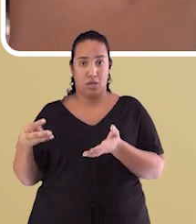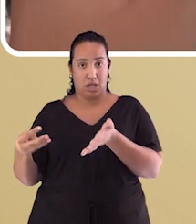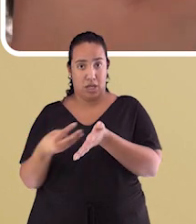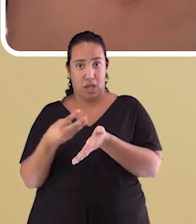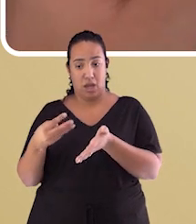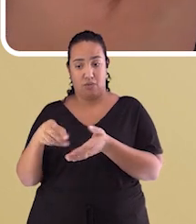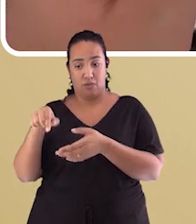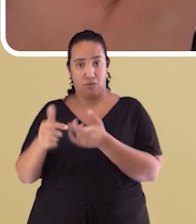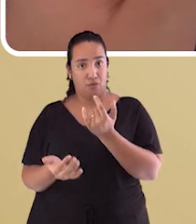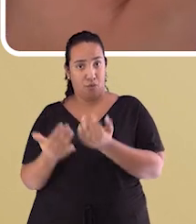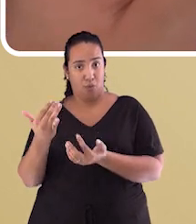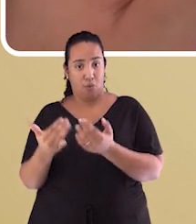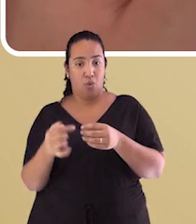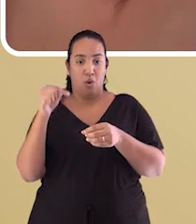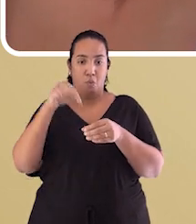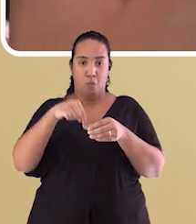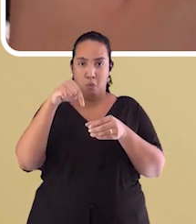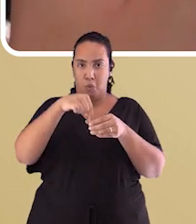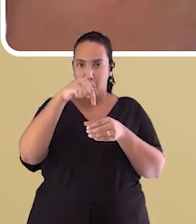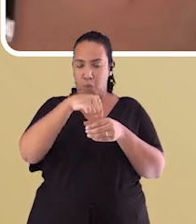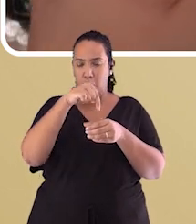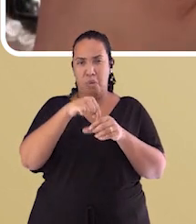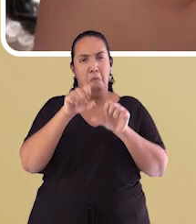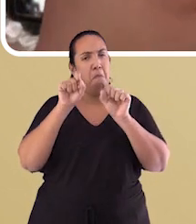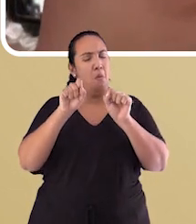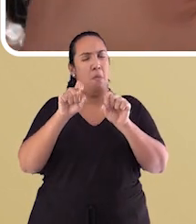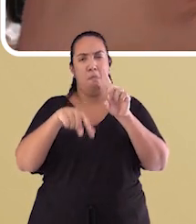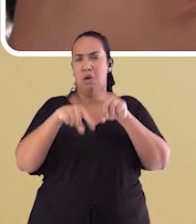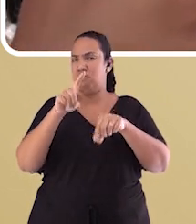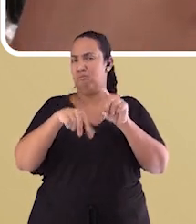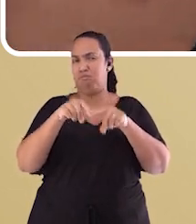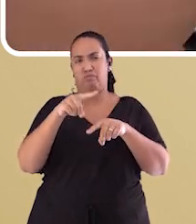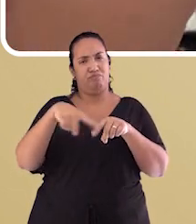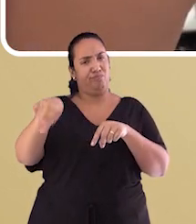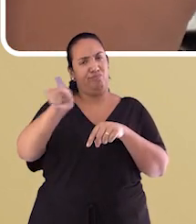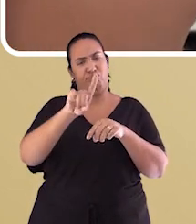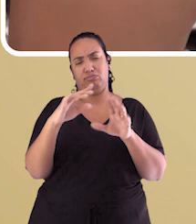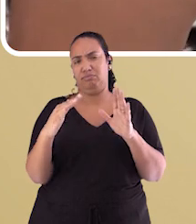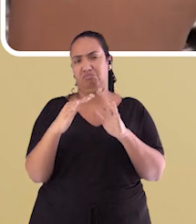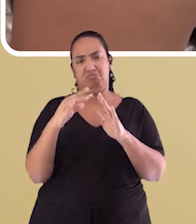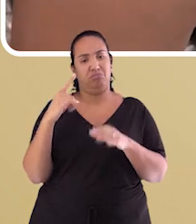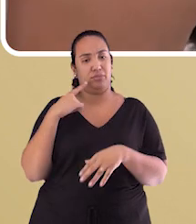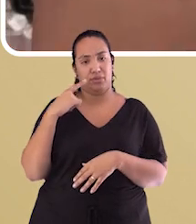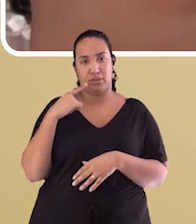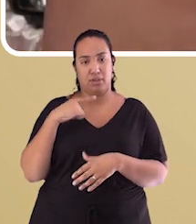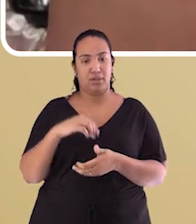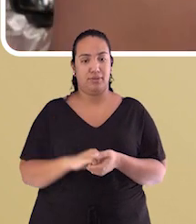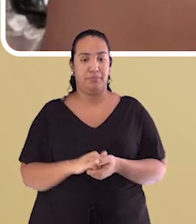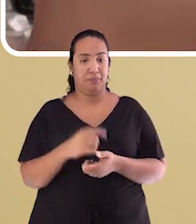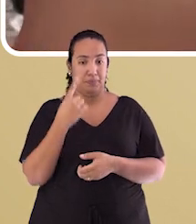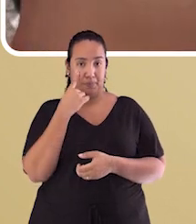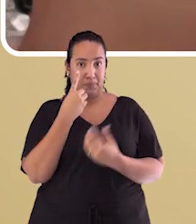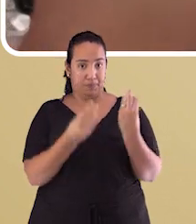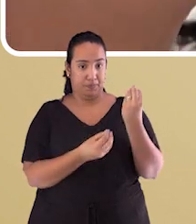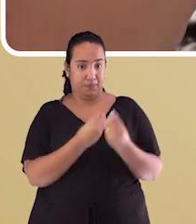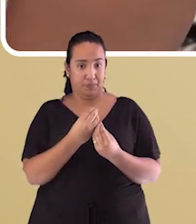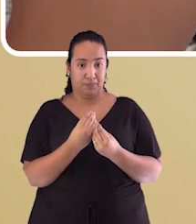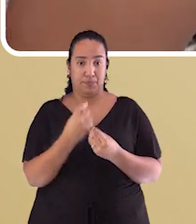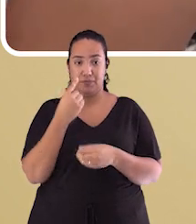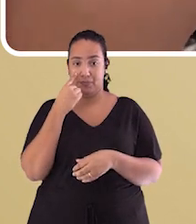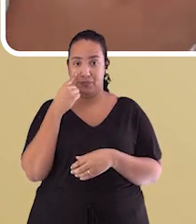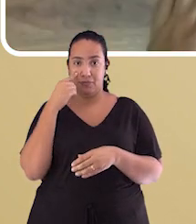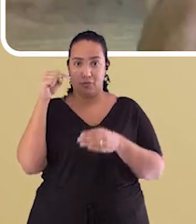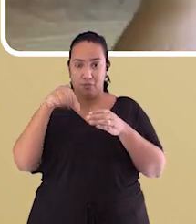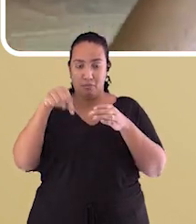com garfo, tá? Pode ser uma broca pequenininha, pode ser o prego. E aí ficou o resultado,